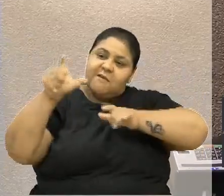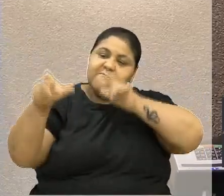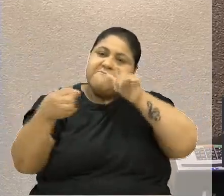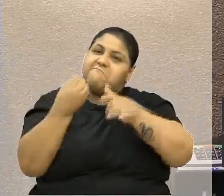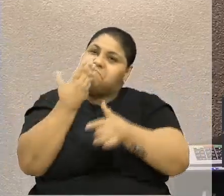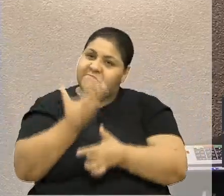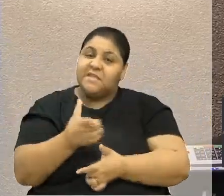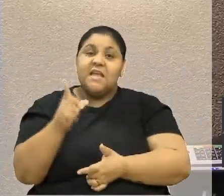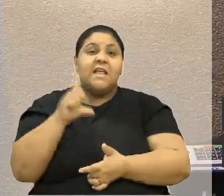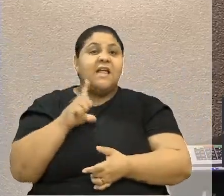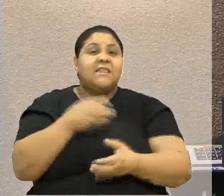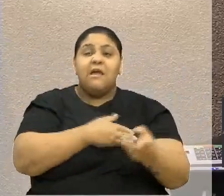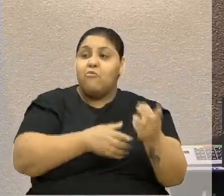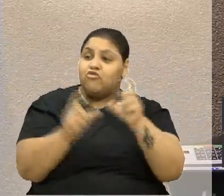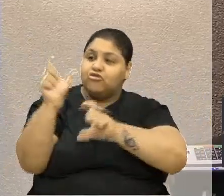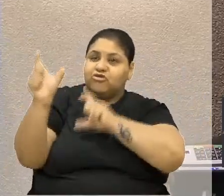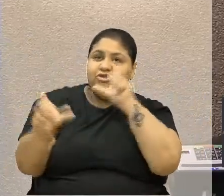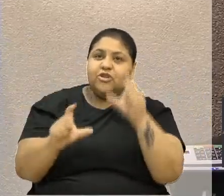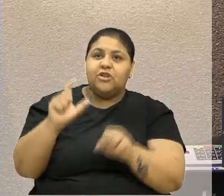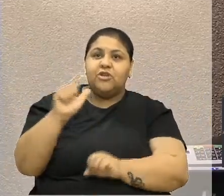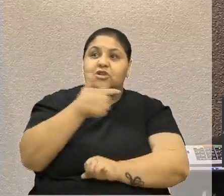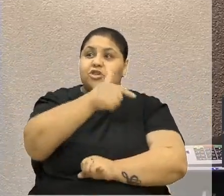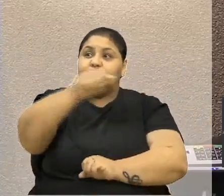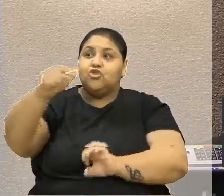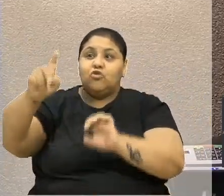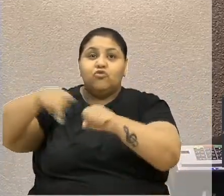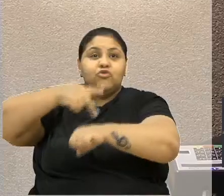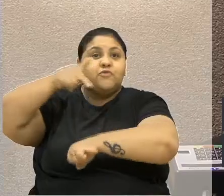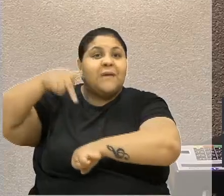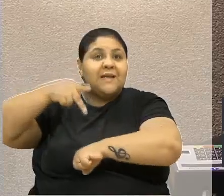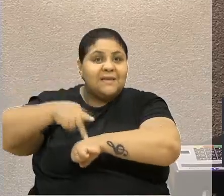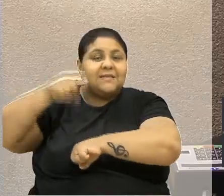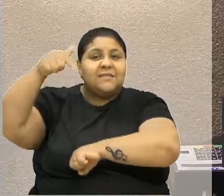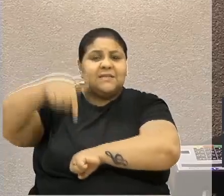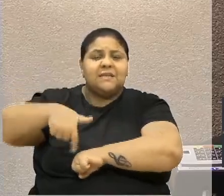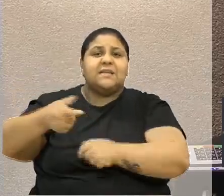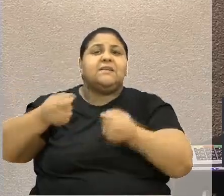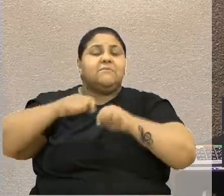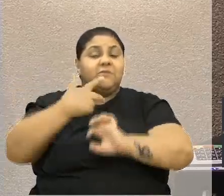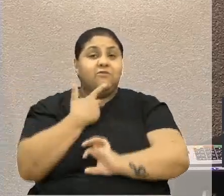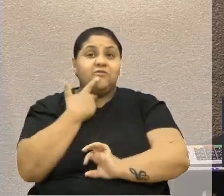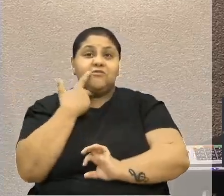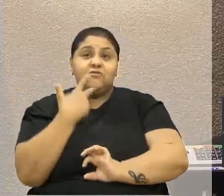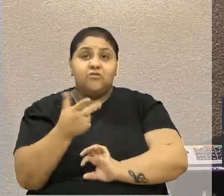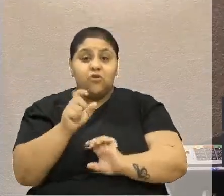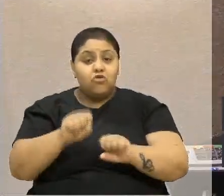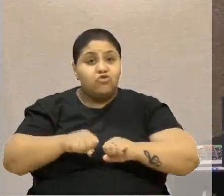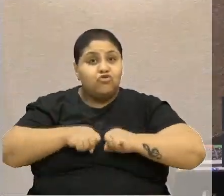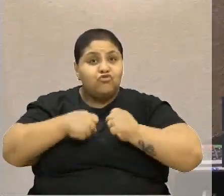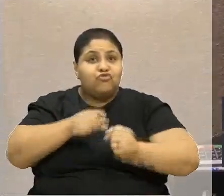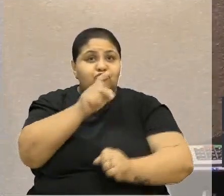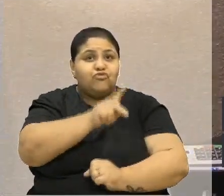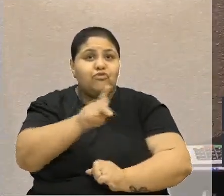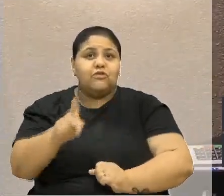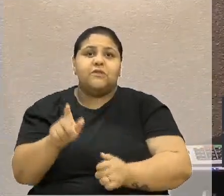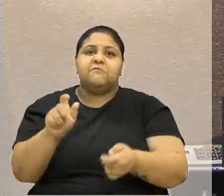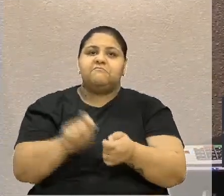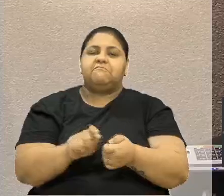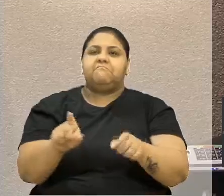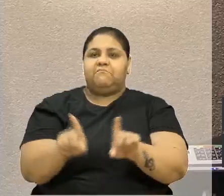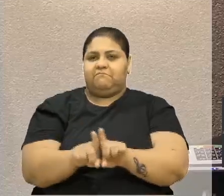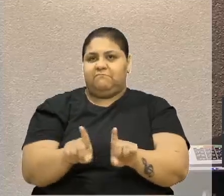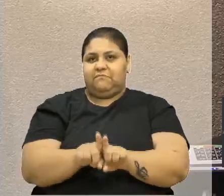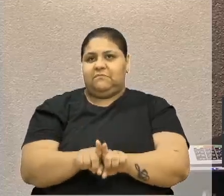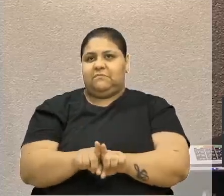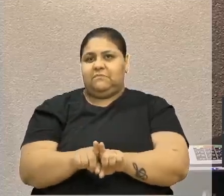temos muitas pessoas de outras nacionalidades, né? E aqui a gente precisa falar do esforço que os professores vêm fazendo também,